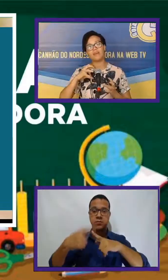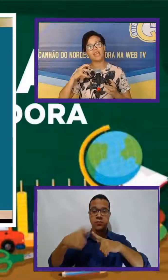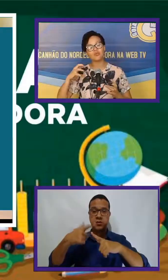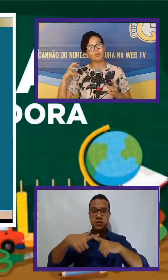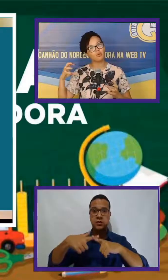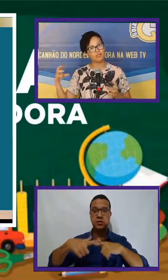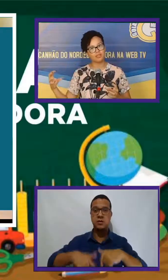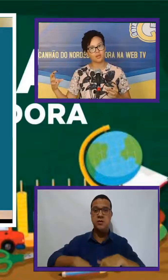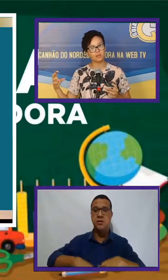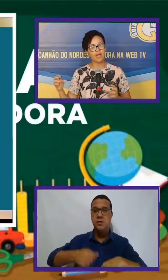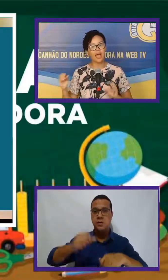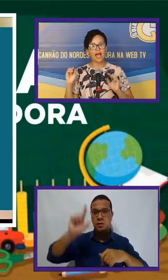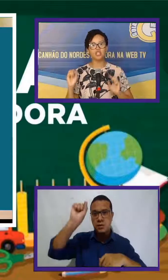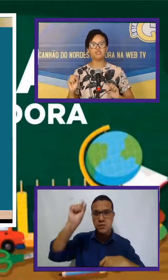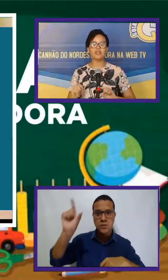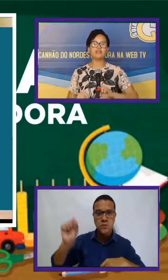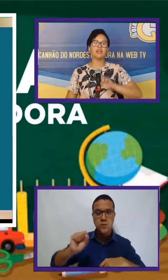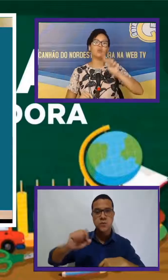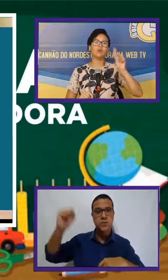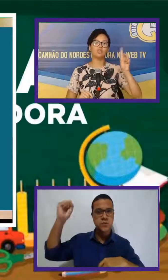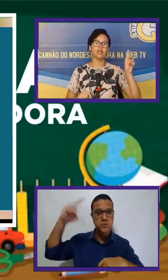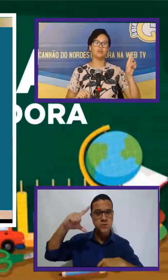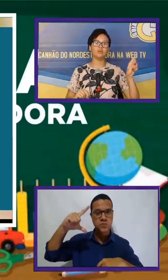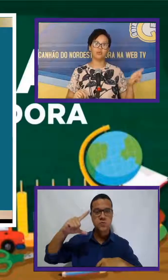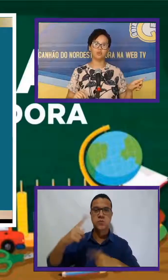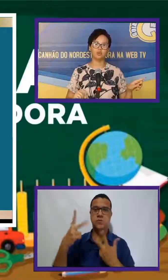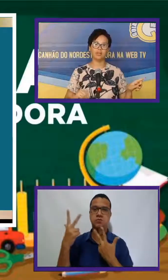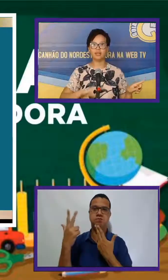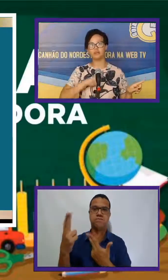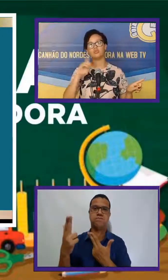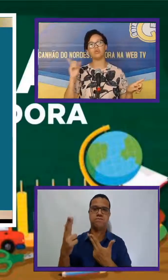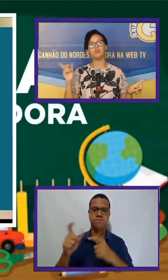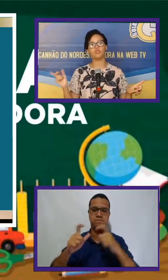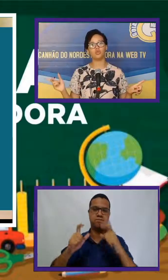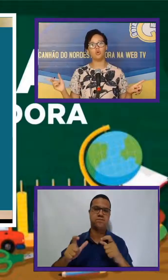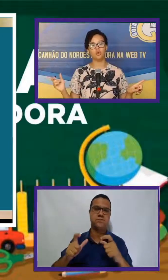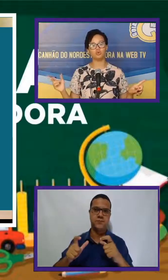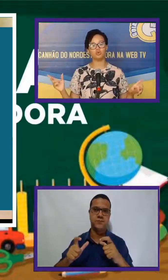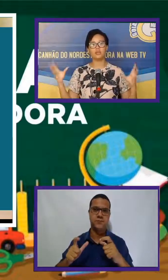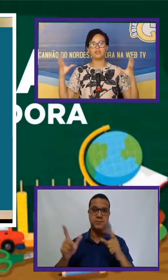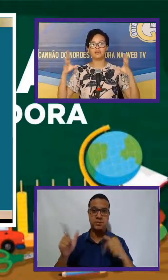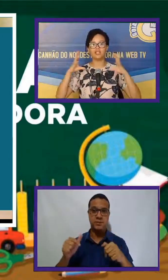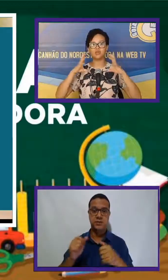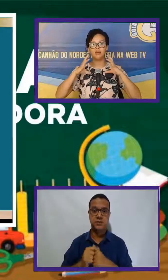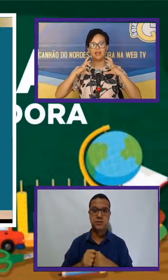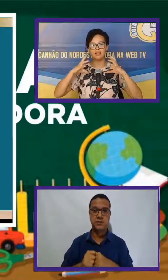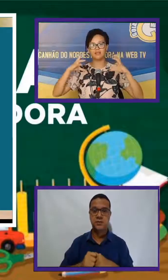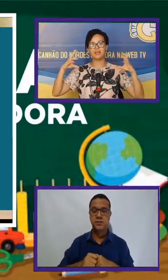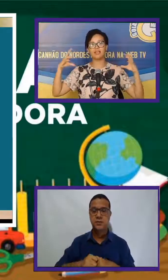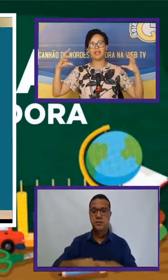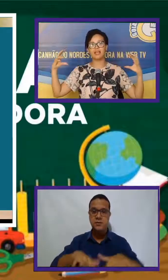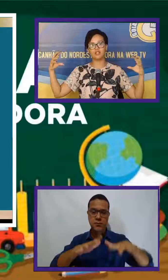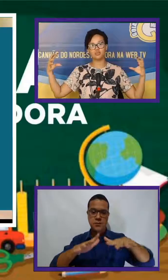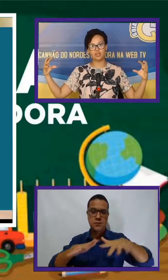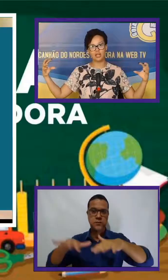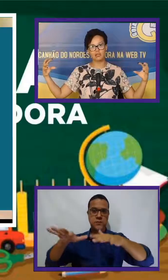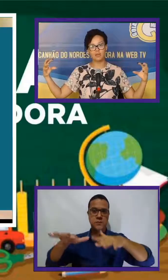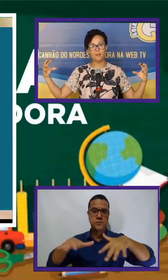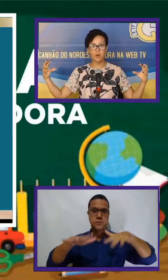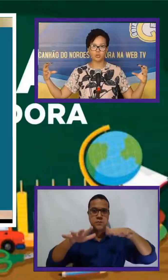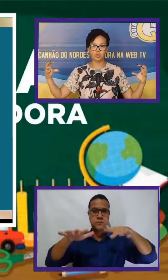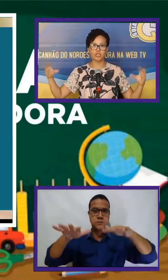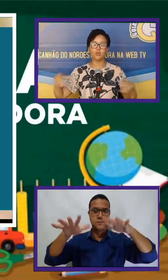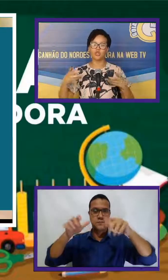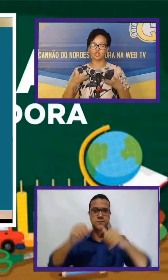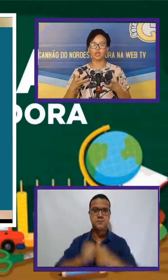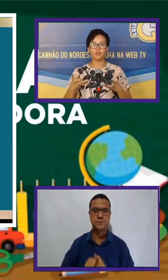sol Estão na mesma posição Às vezes A lua está De um lado Do planeta E o sol Está do outro Então essas marés São atraídas Nos